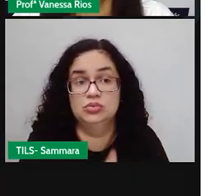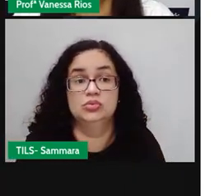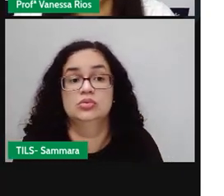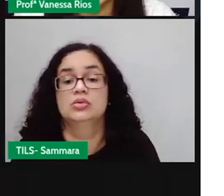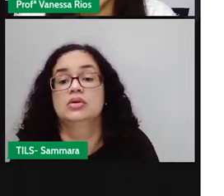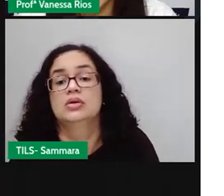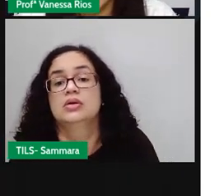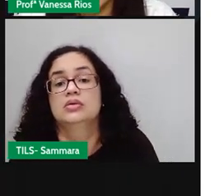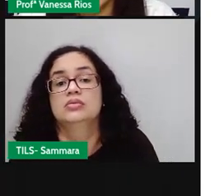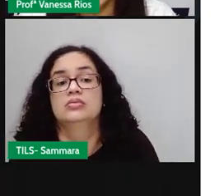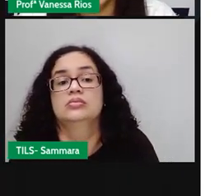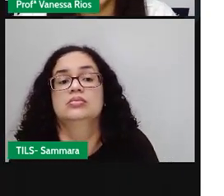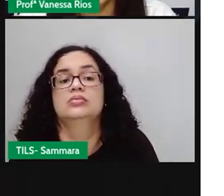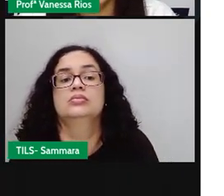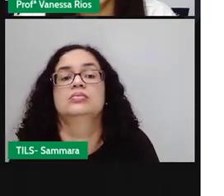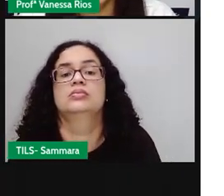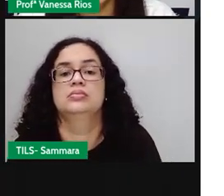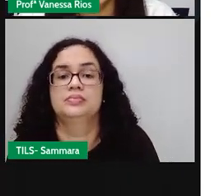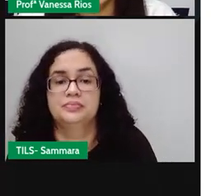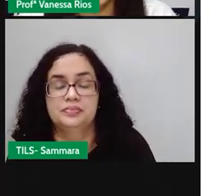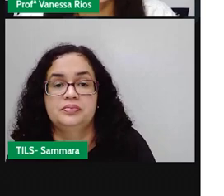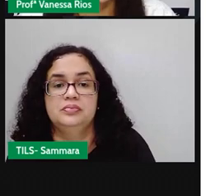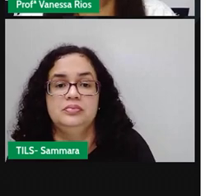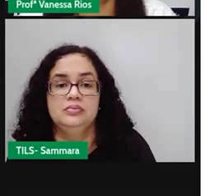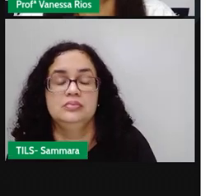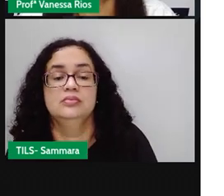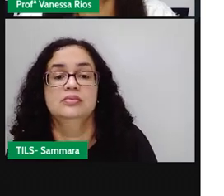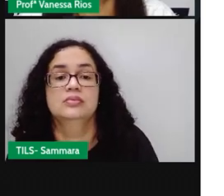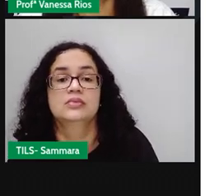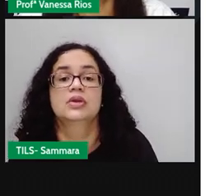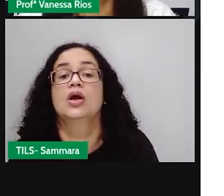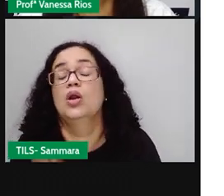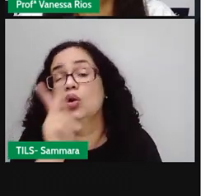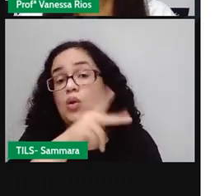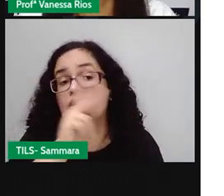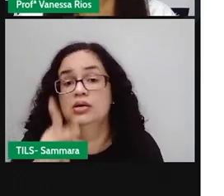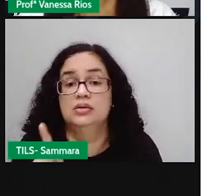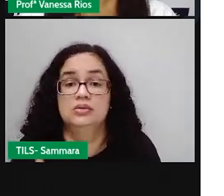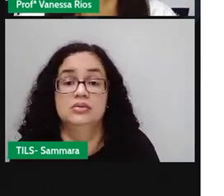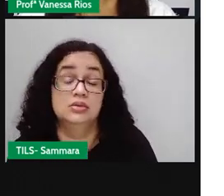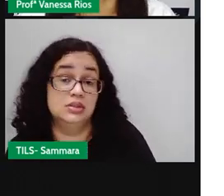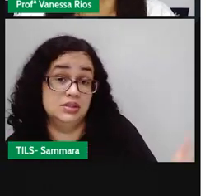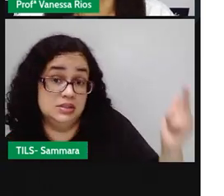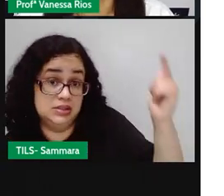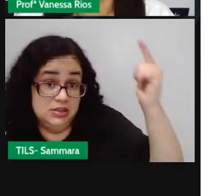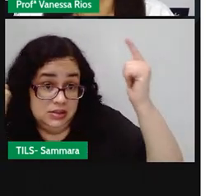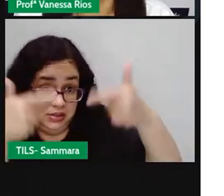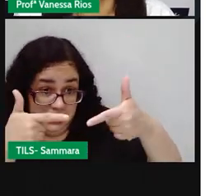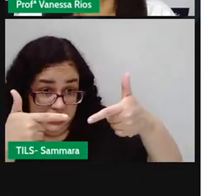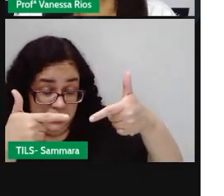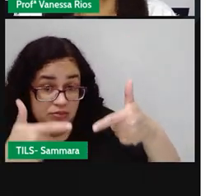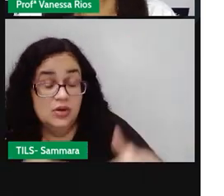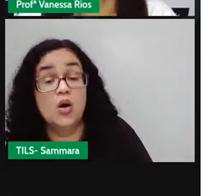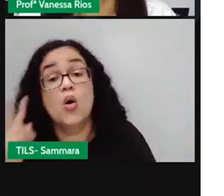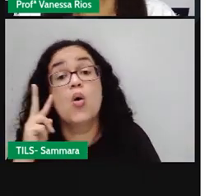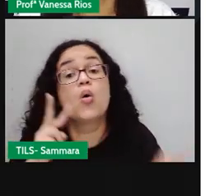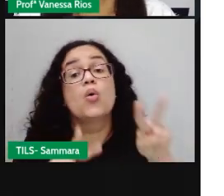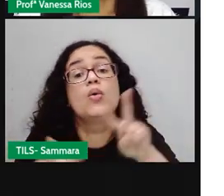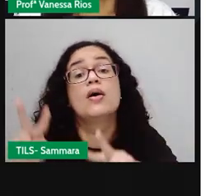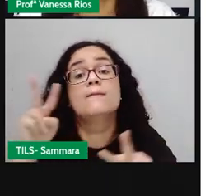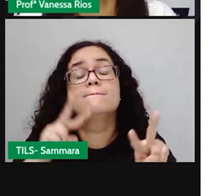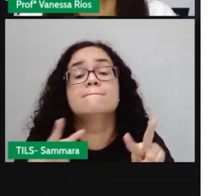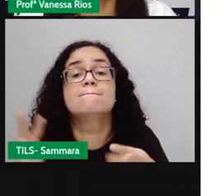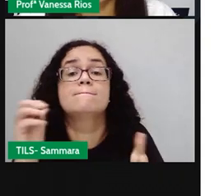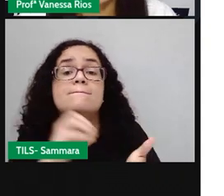está completa. Mas aí a Pro tem outro desafio. Observem aí